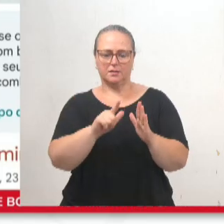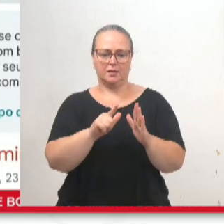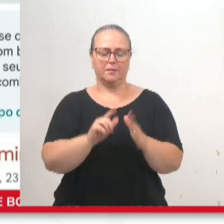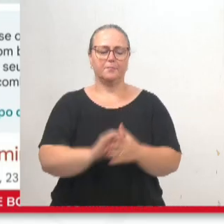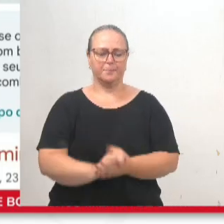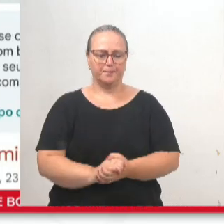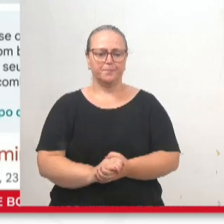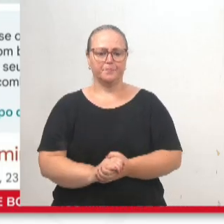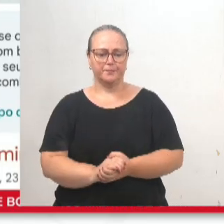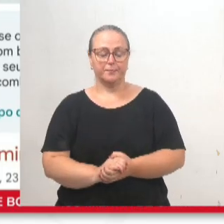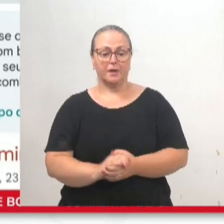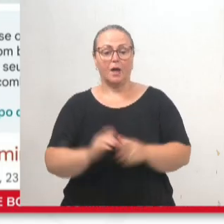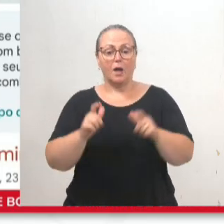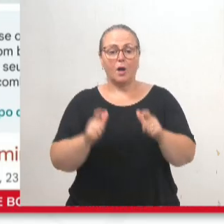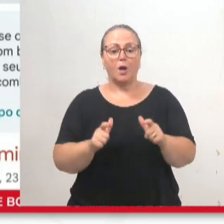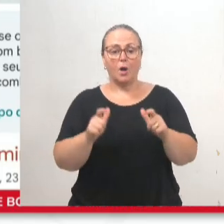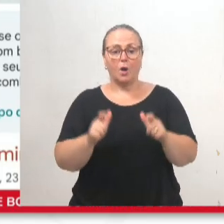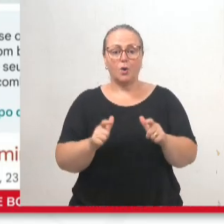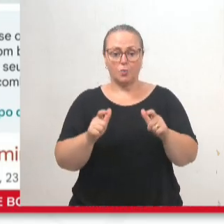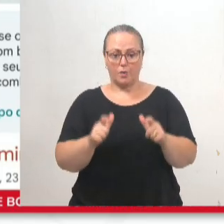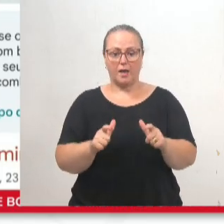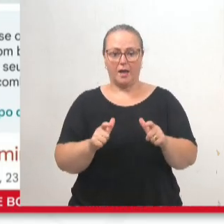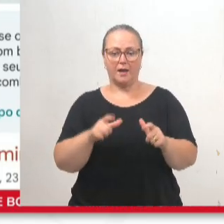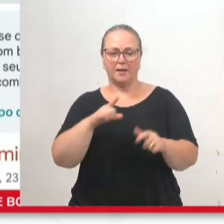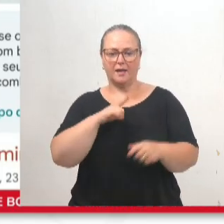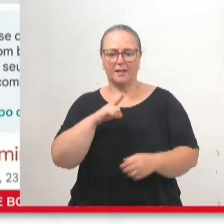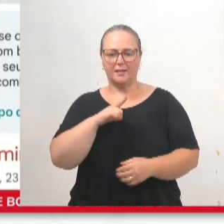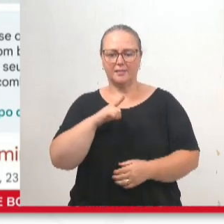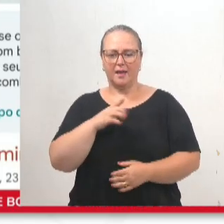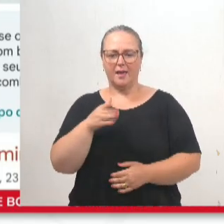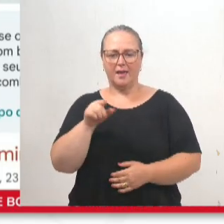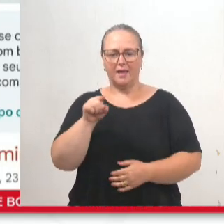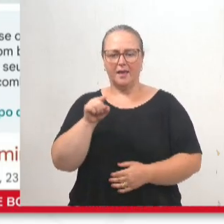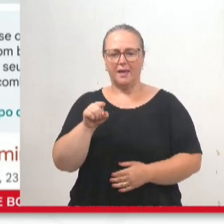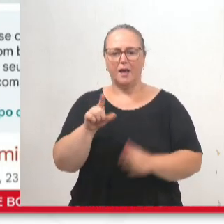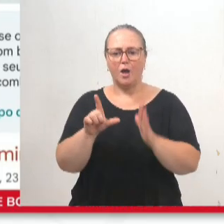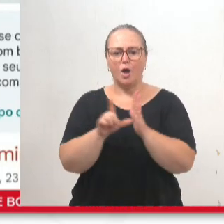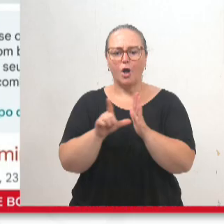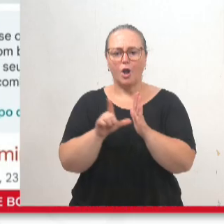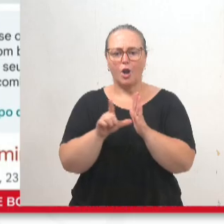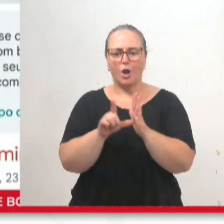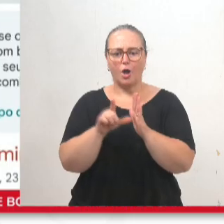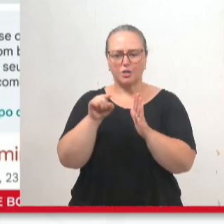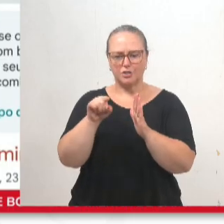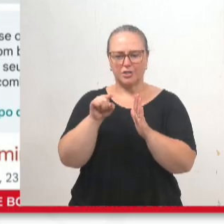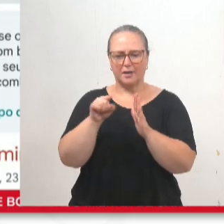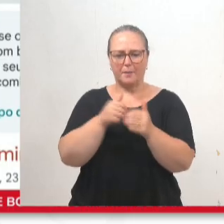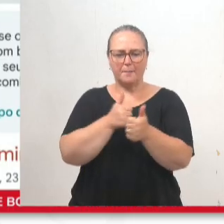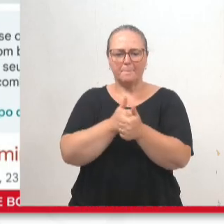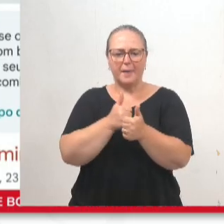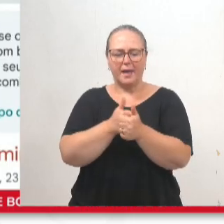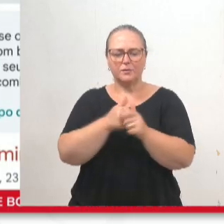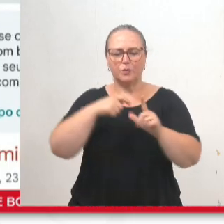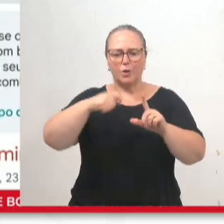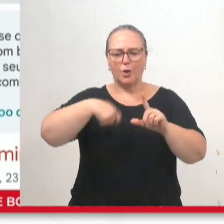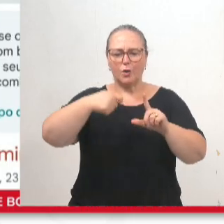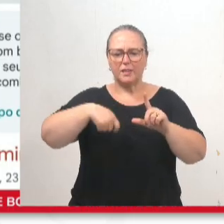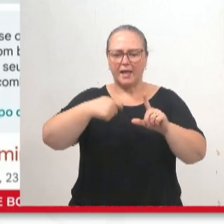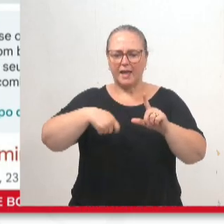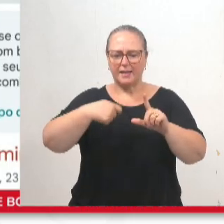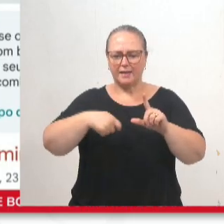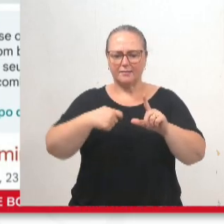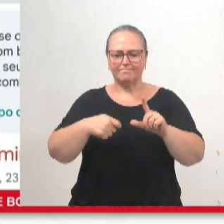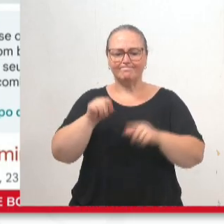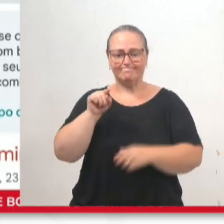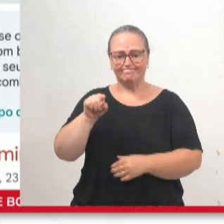centro e o local ali, eu coloquei a Vanilla Moda Feminina, que é justamente uma das lojas que foi afetada pelo incêndio, fica muito próximo à lotérica ali, praticamente do lado, e